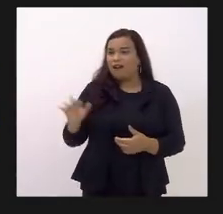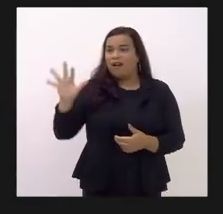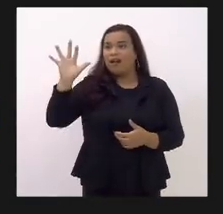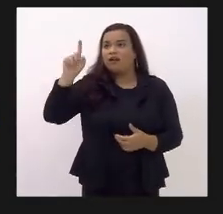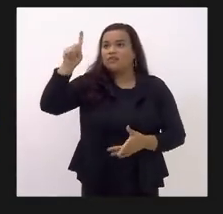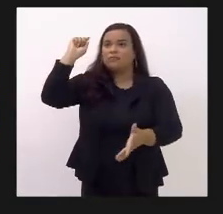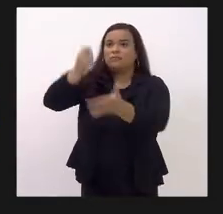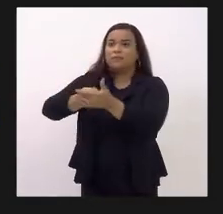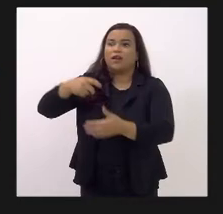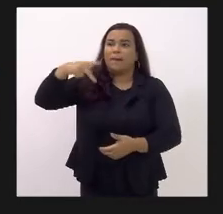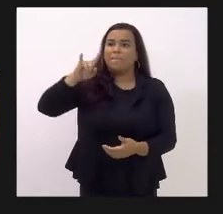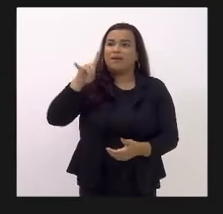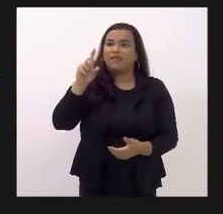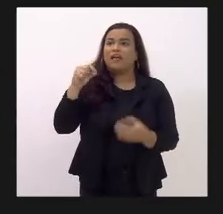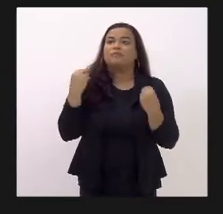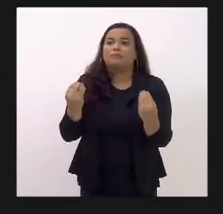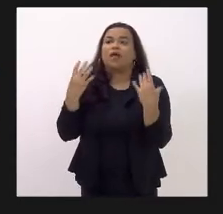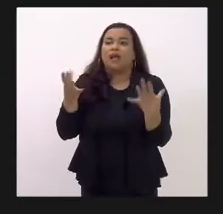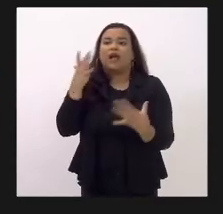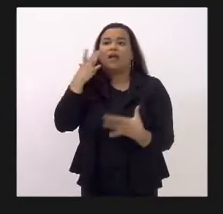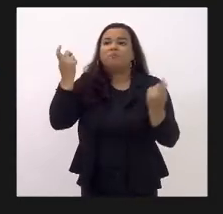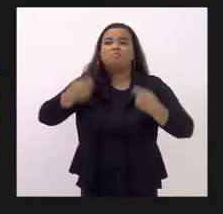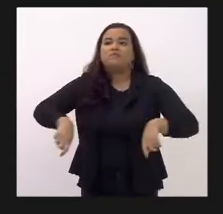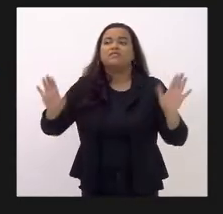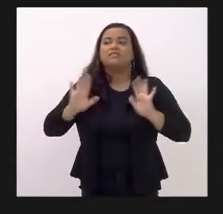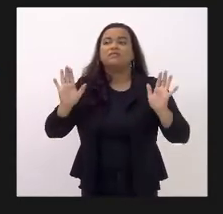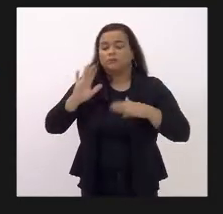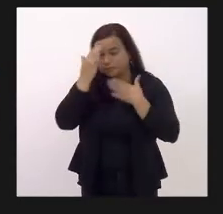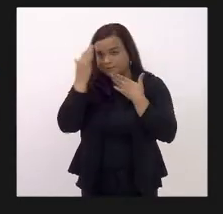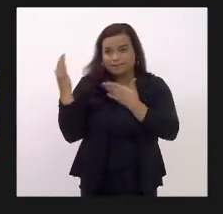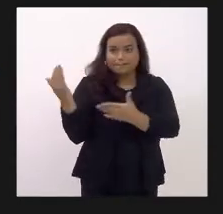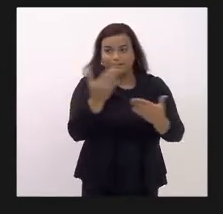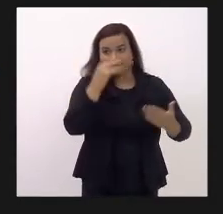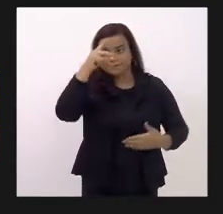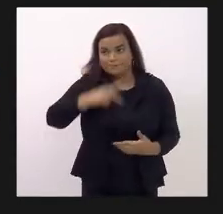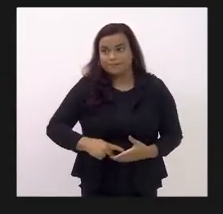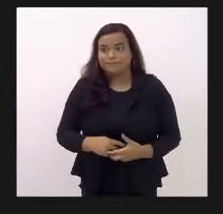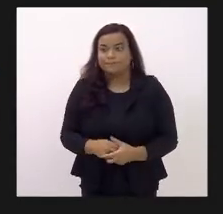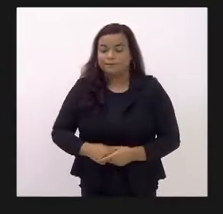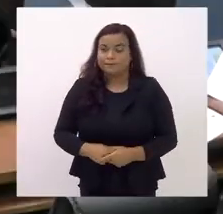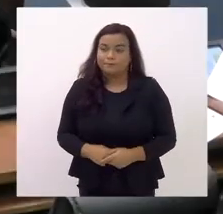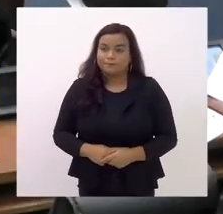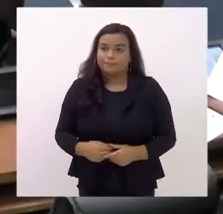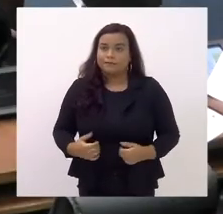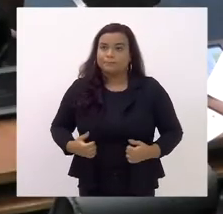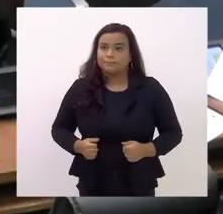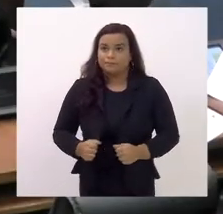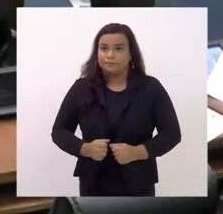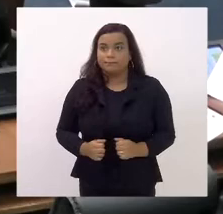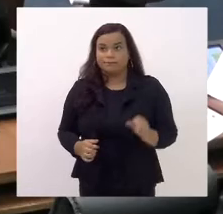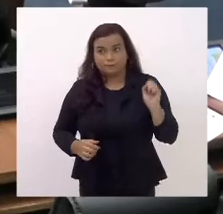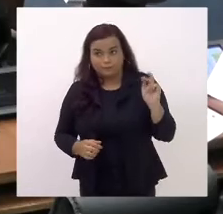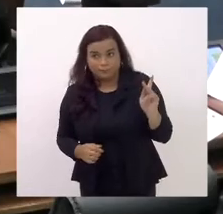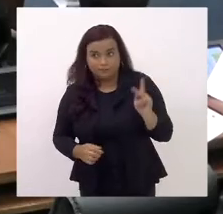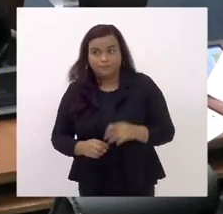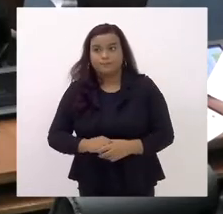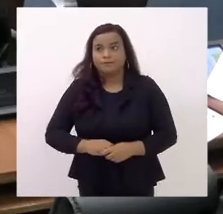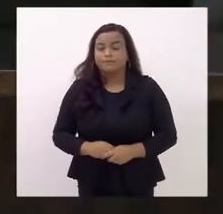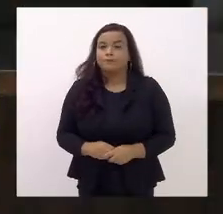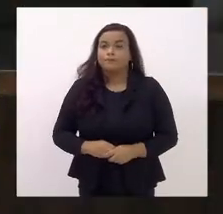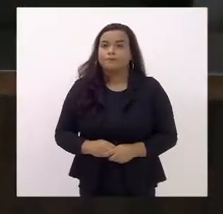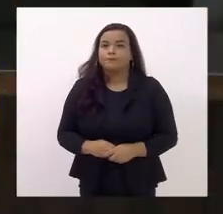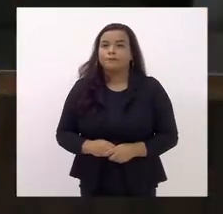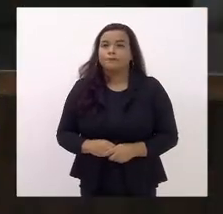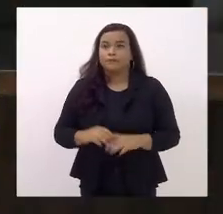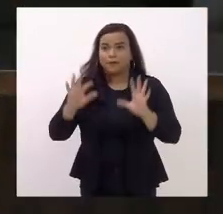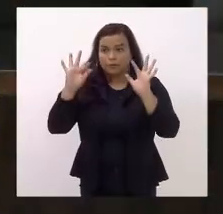ter nem pedágio, tá? Muito obrigado aí, presidente. Ok. Ao final